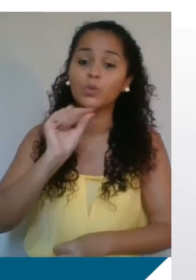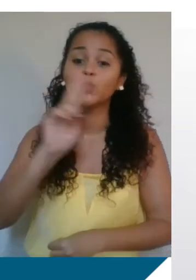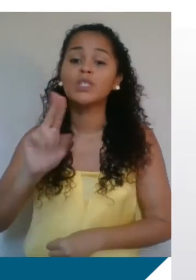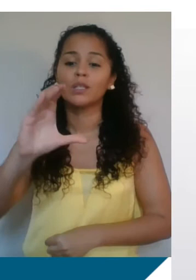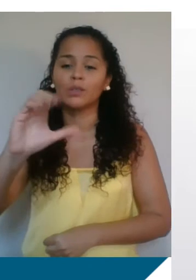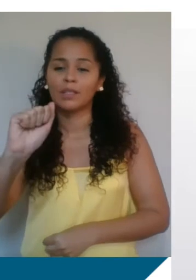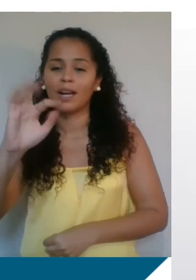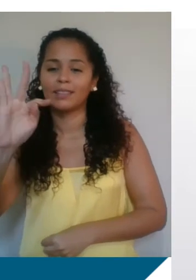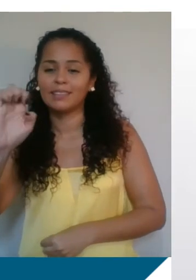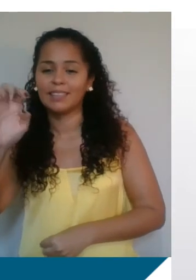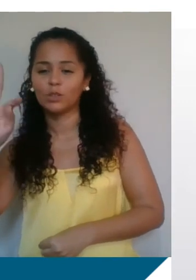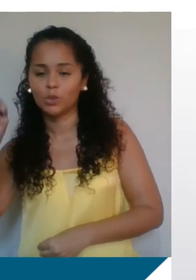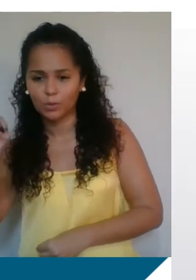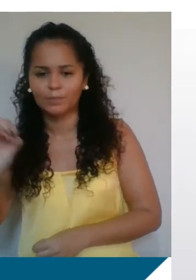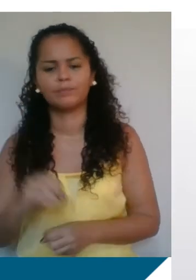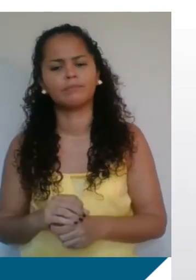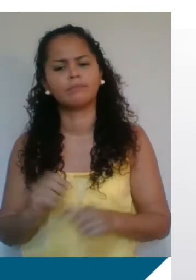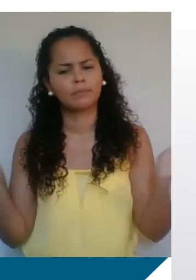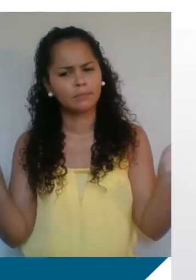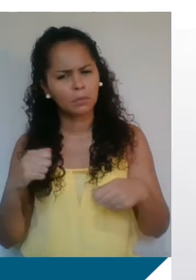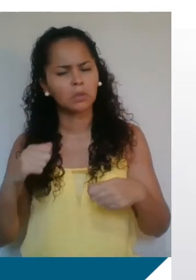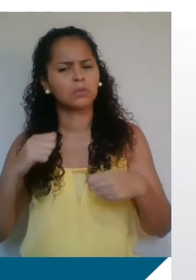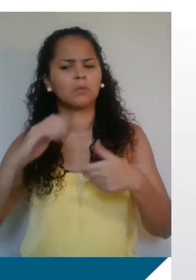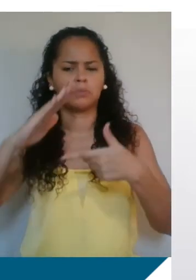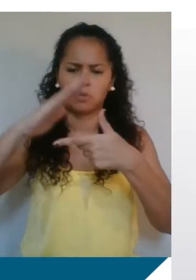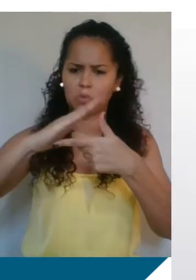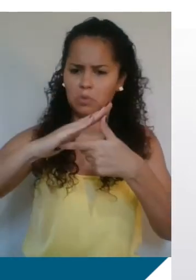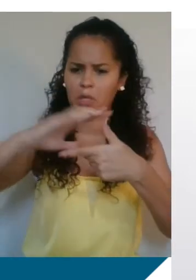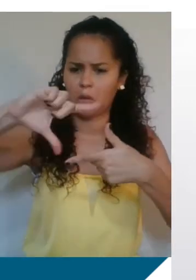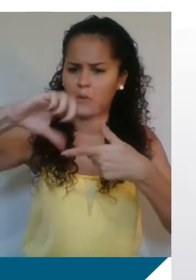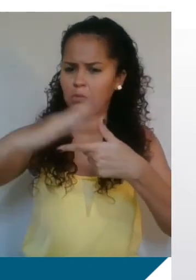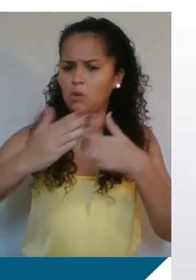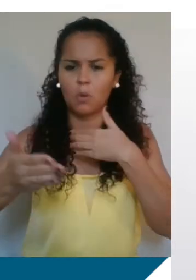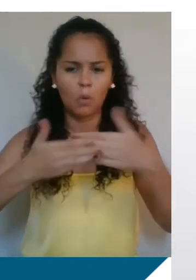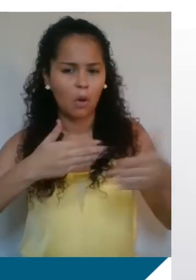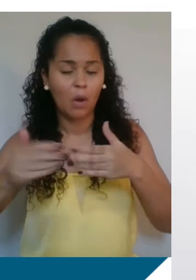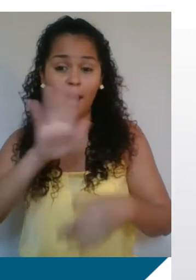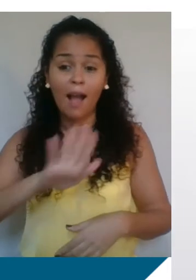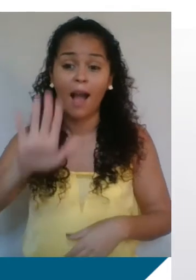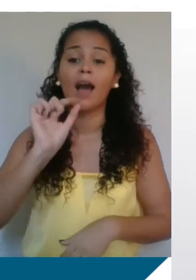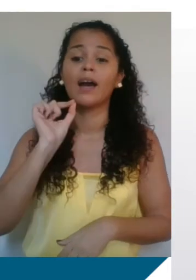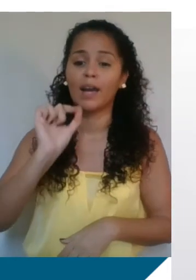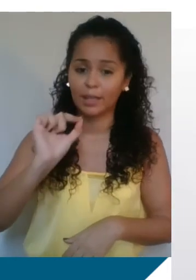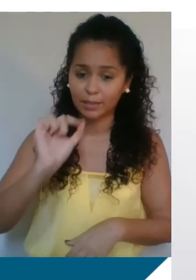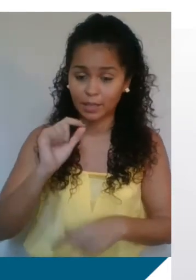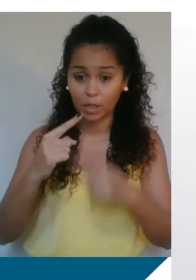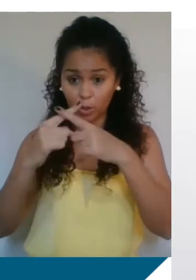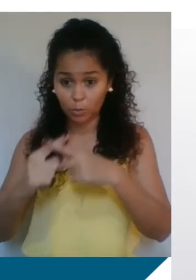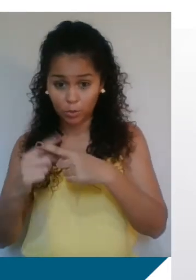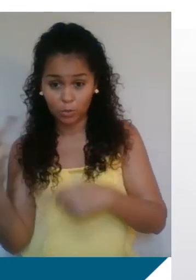Dessa forma, dado um triângulo retângulo qualquer, a área deste triângulo será o produto entre os catetos B e